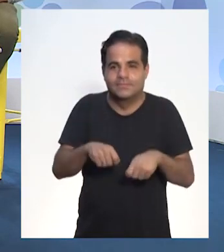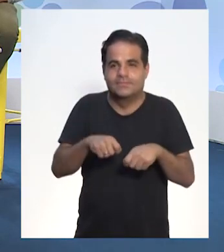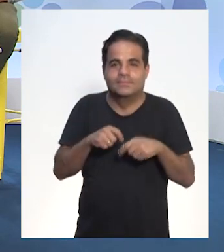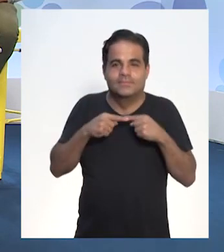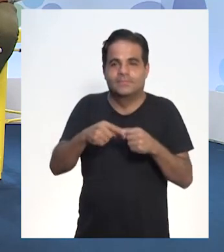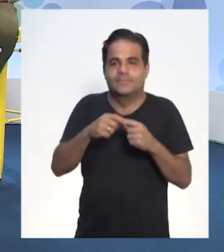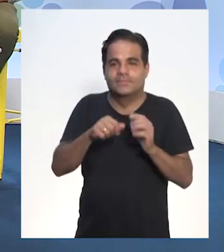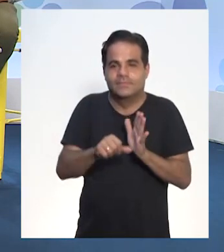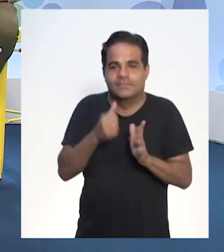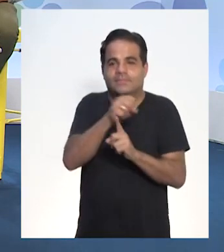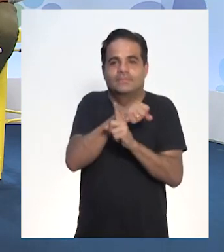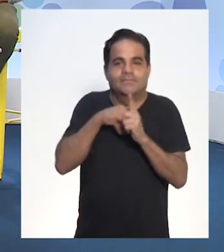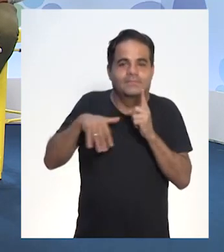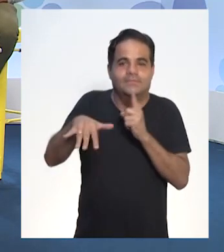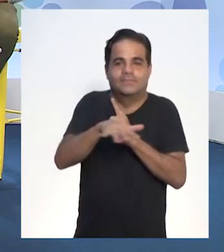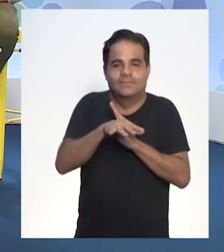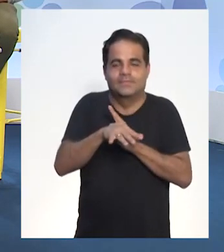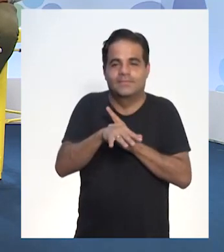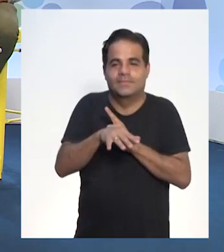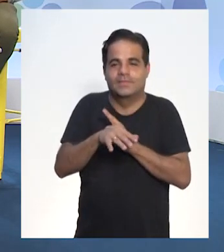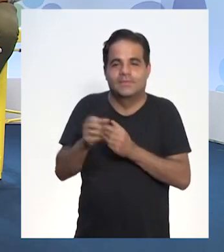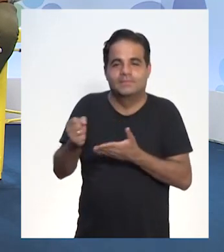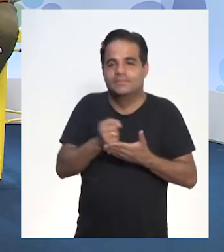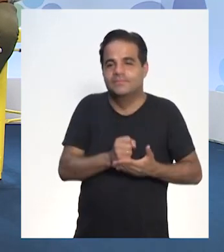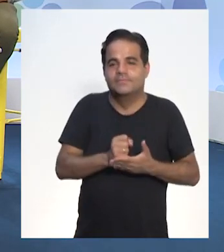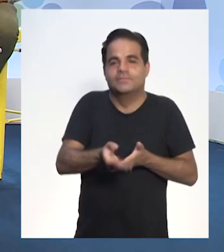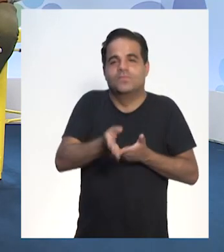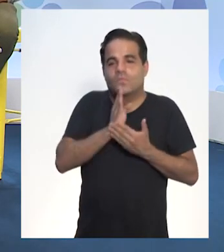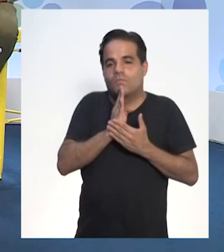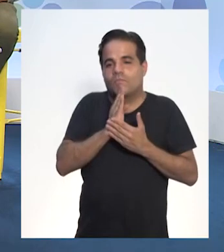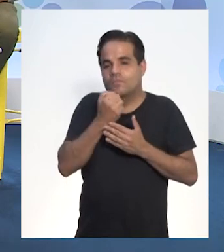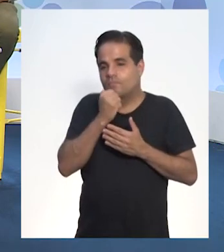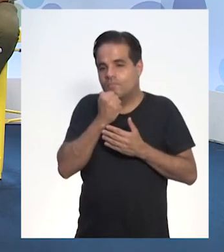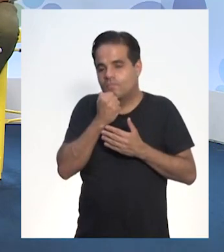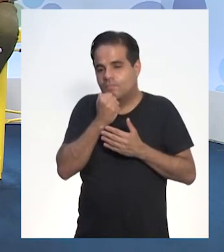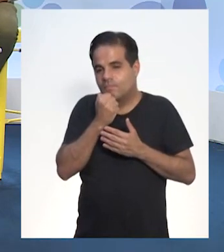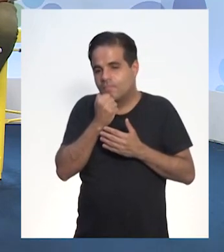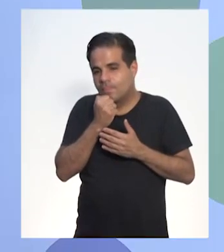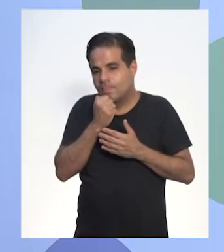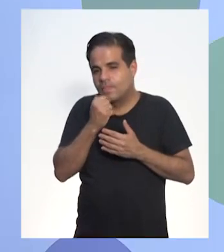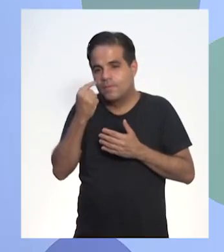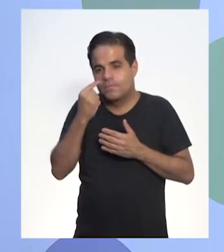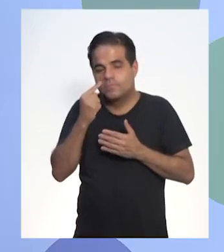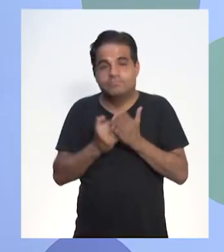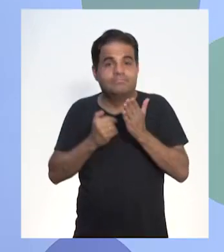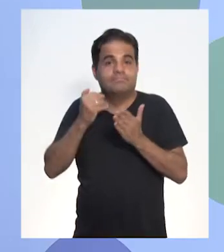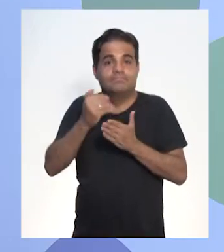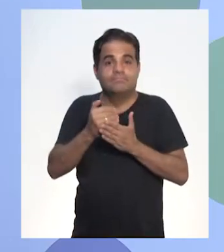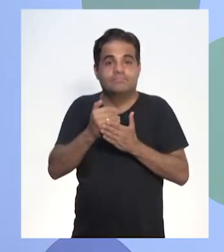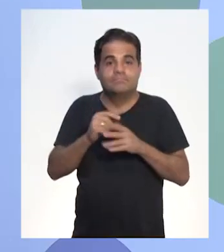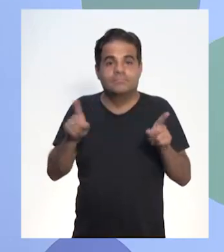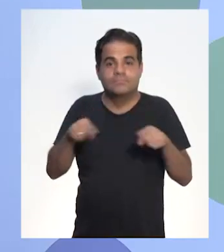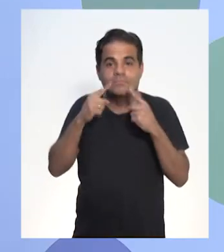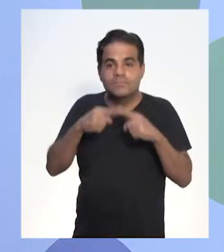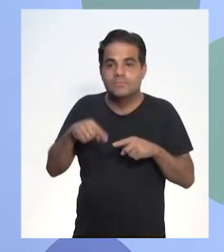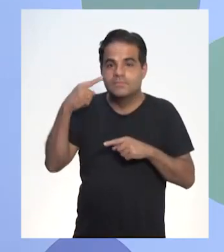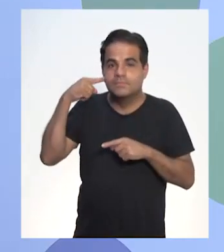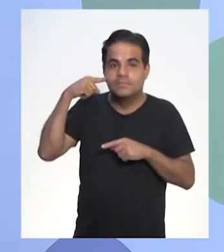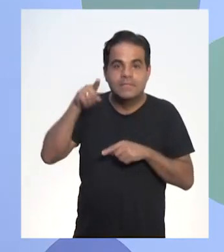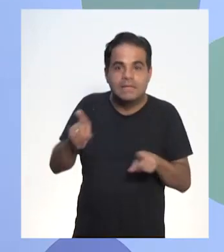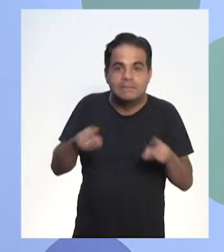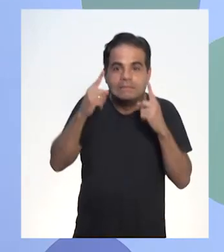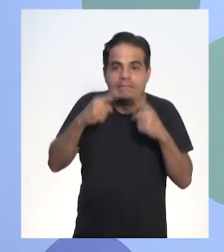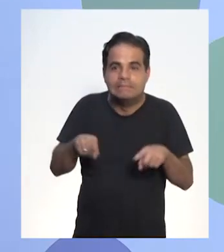sociedade absorver, né, esse conhecimento científico, né? Você viu? Eu vi uma música do Além aqui, acho que pareceu uma música do Além. Uma música